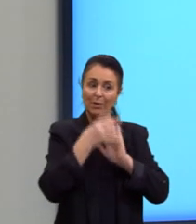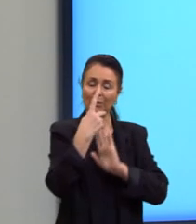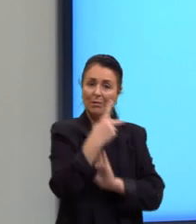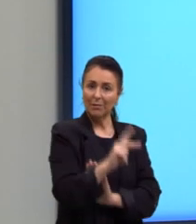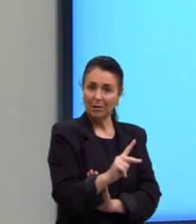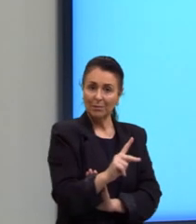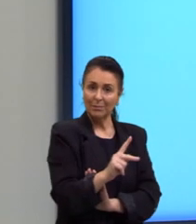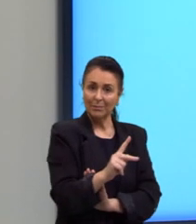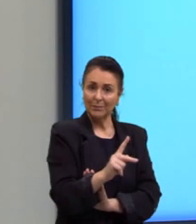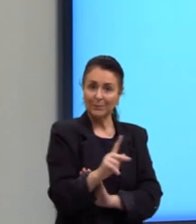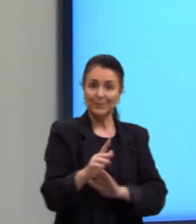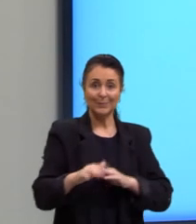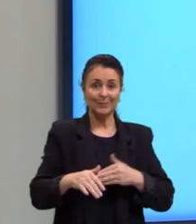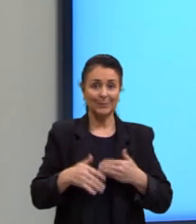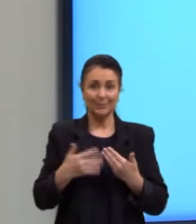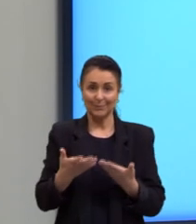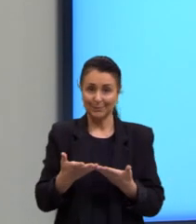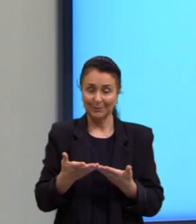Então,